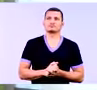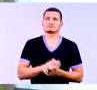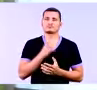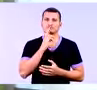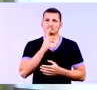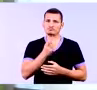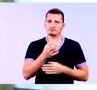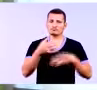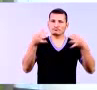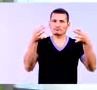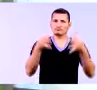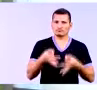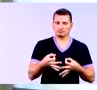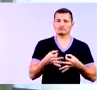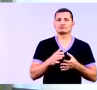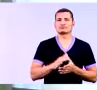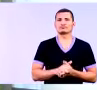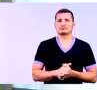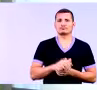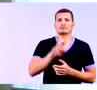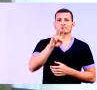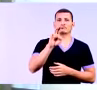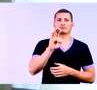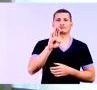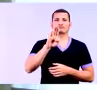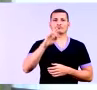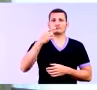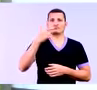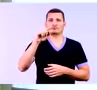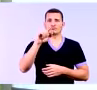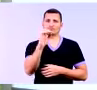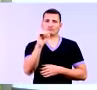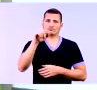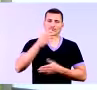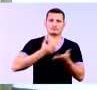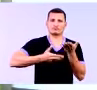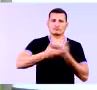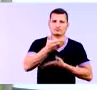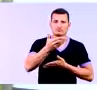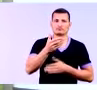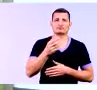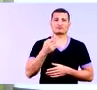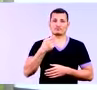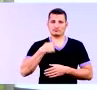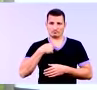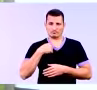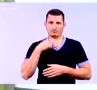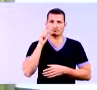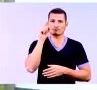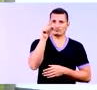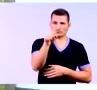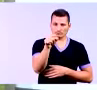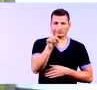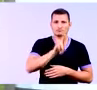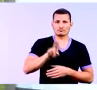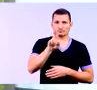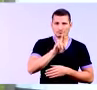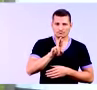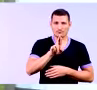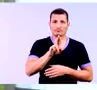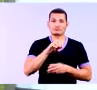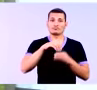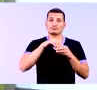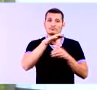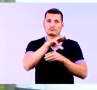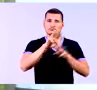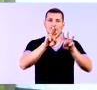são exatamente essas. O Web 2.0 nada mais é do que a interação entre eu, você, usuário, e o